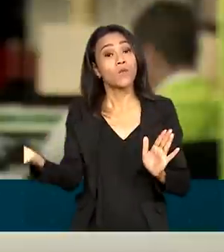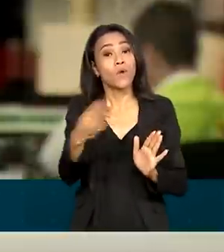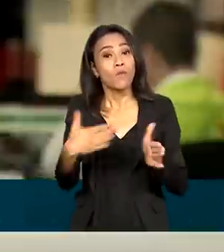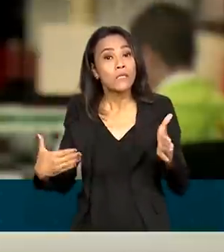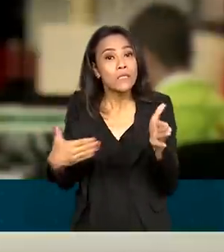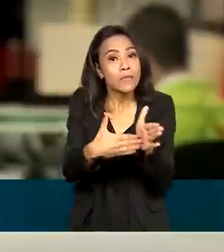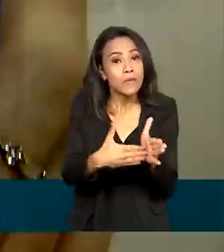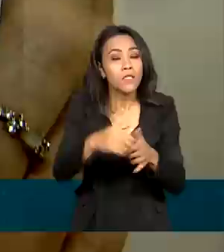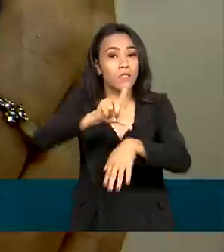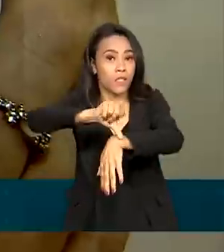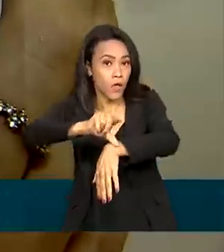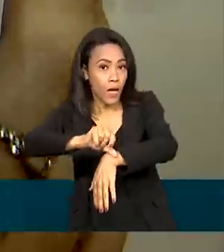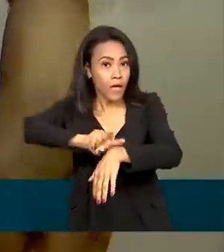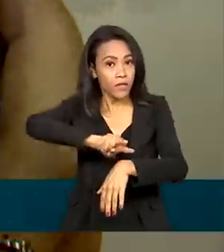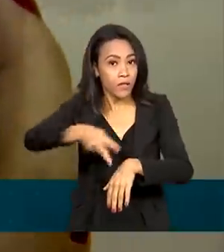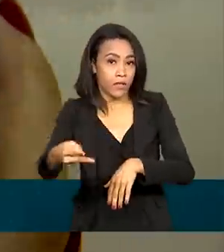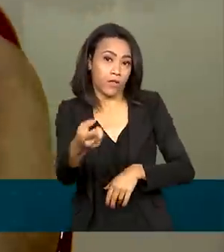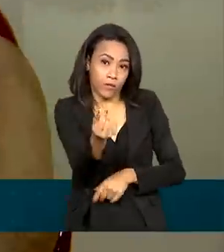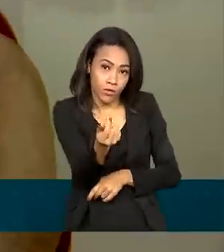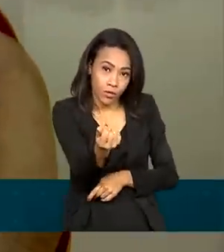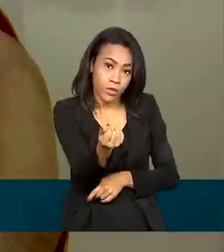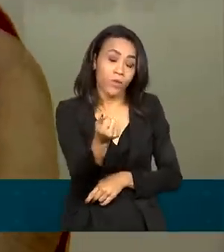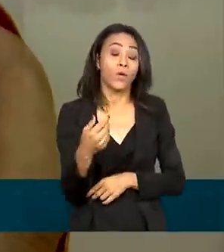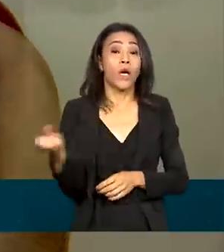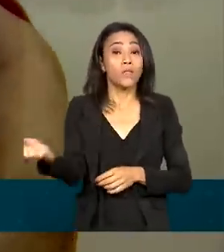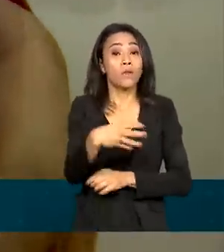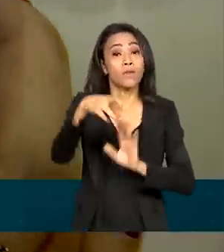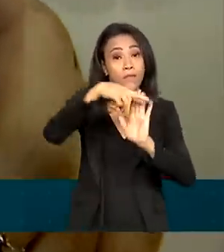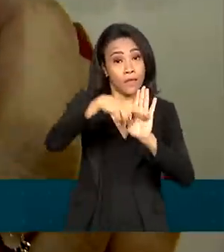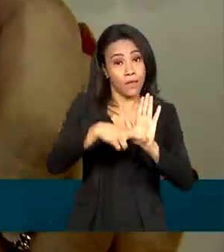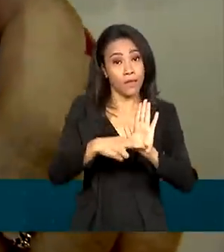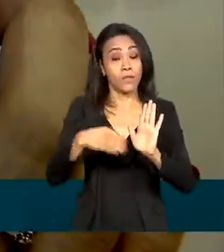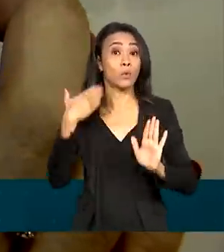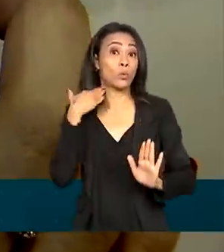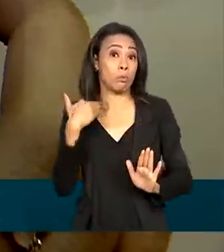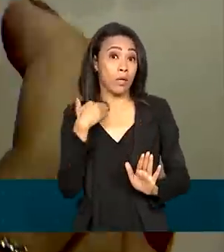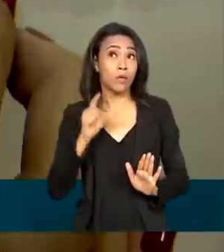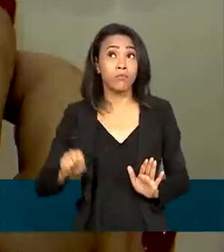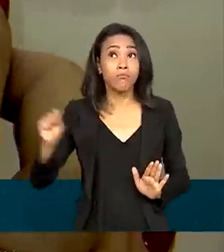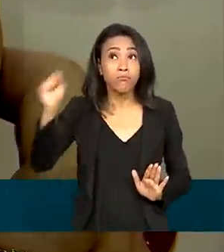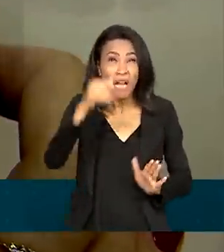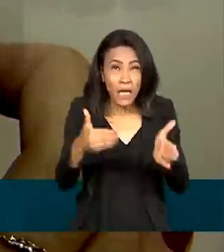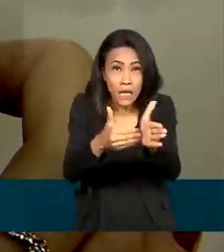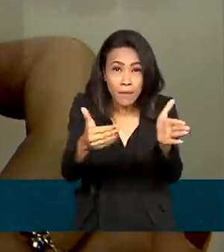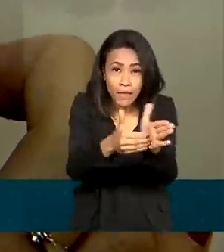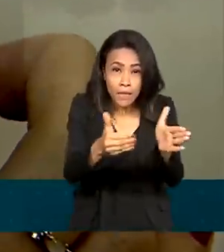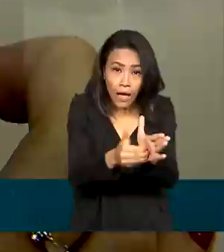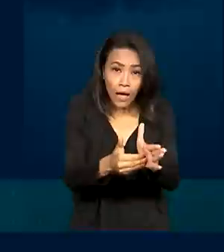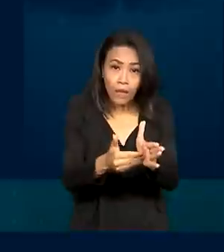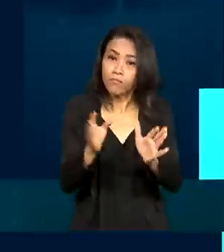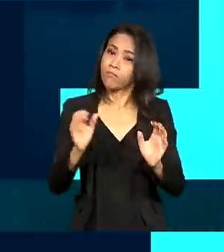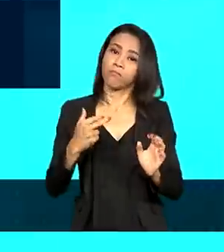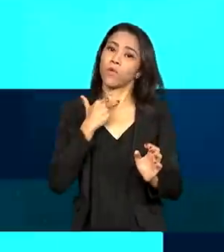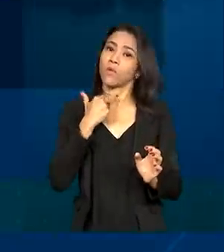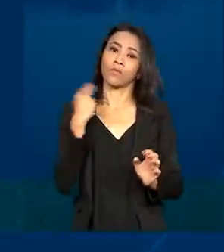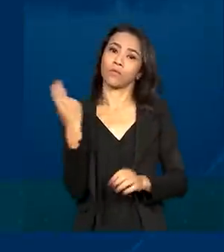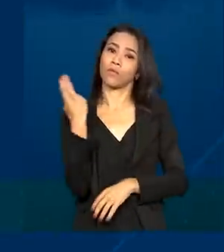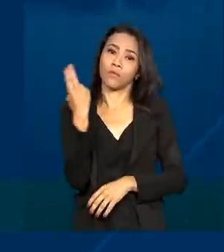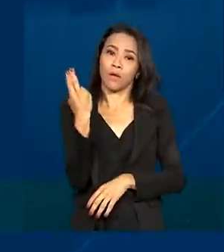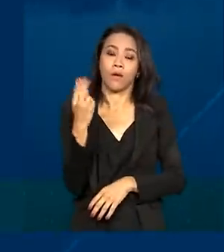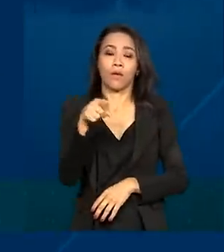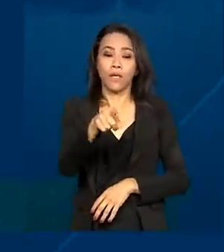das transações pelas novas regras os bancos não podem mais limitar o número de operações o